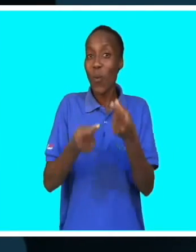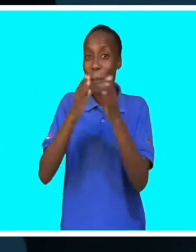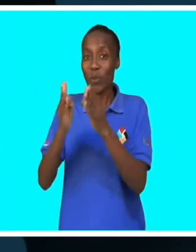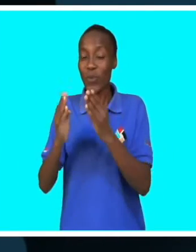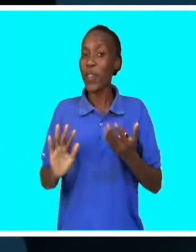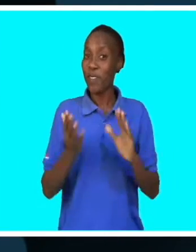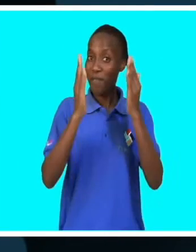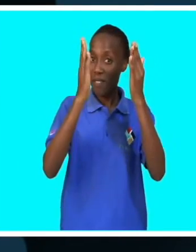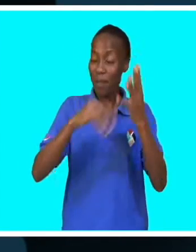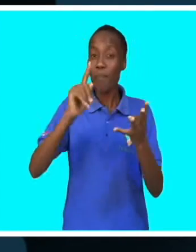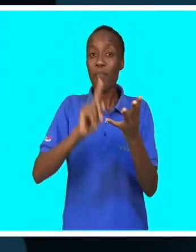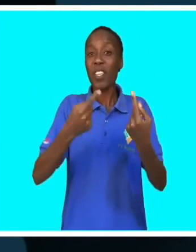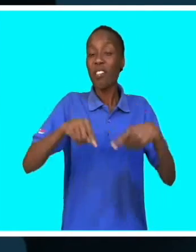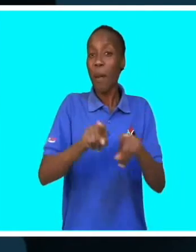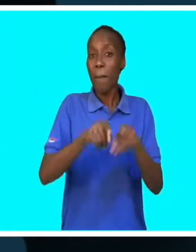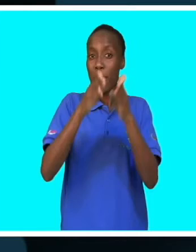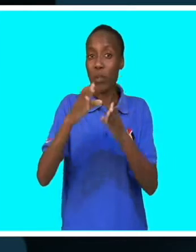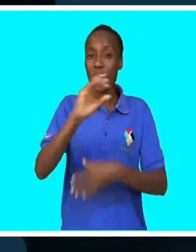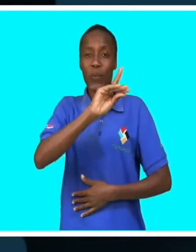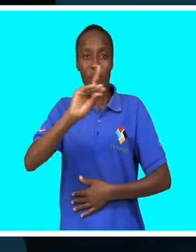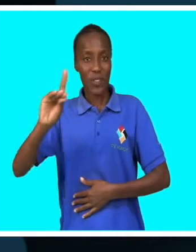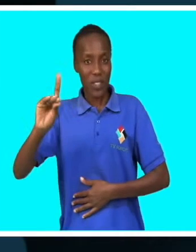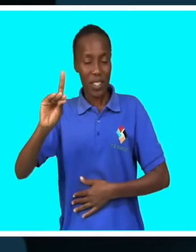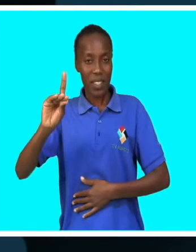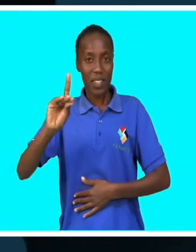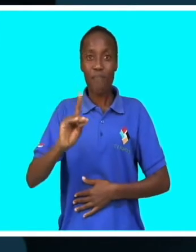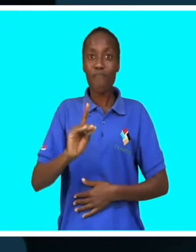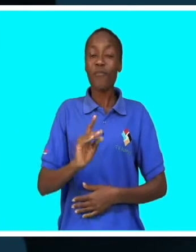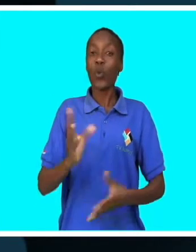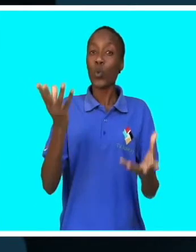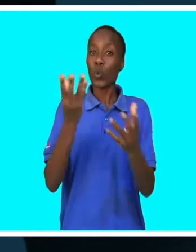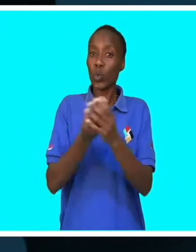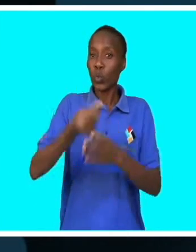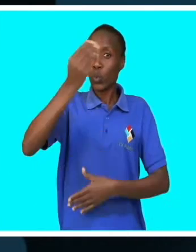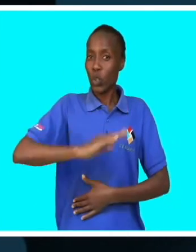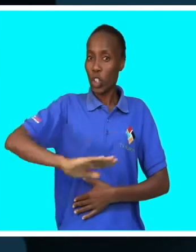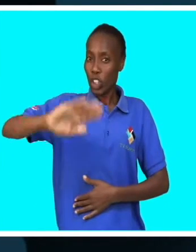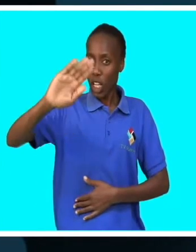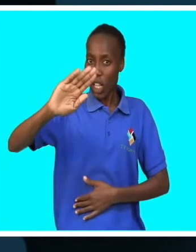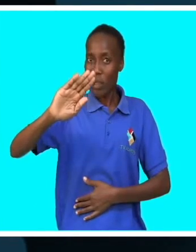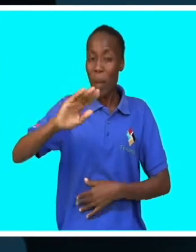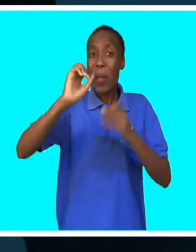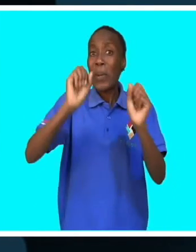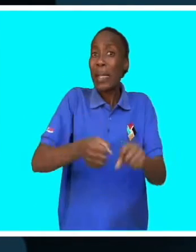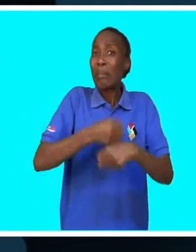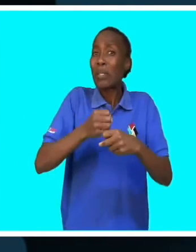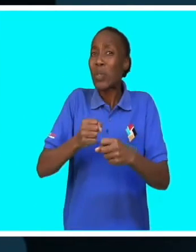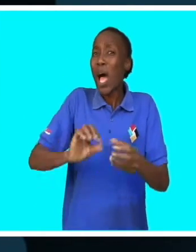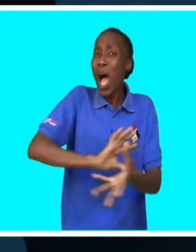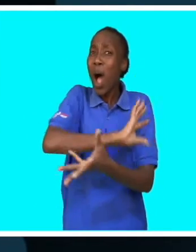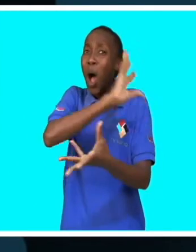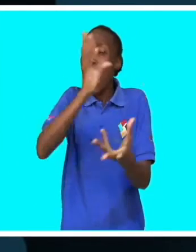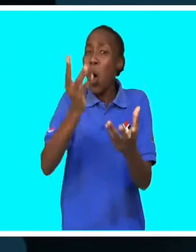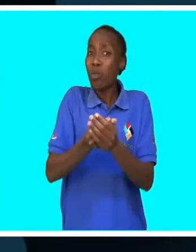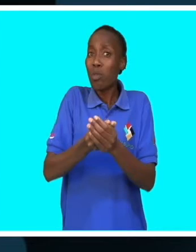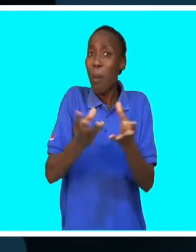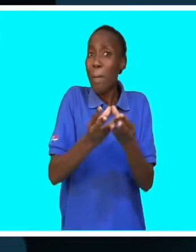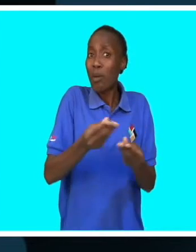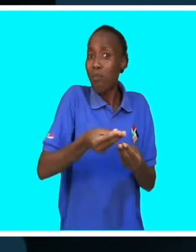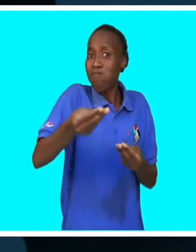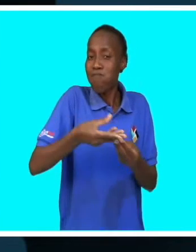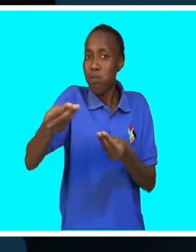alguns sobreviventes e também pessoas com deficiência no seu geral. Não podemos abranger a